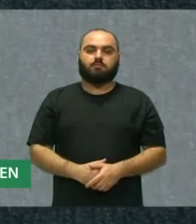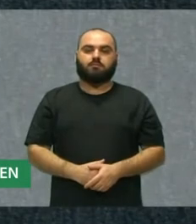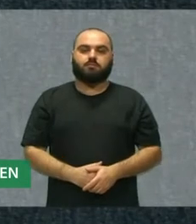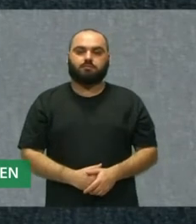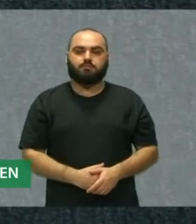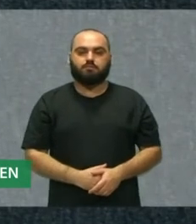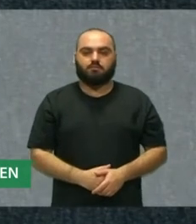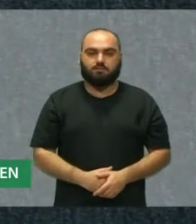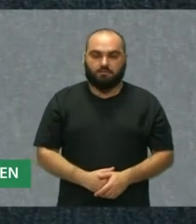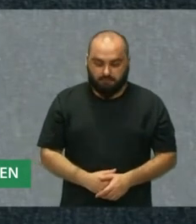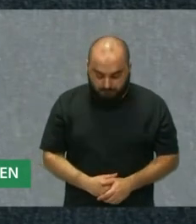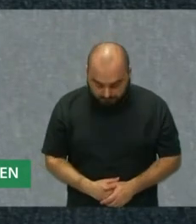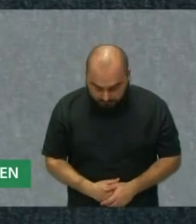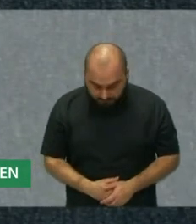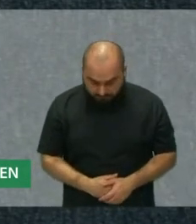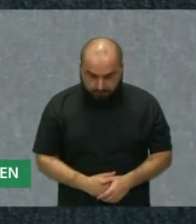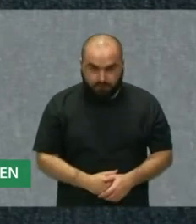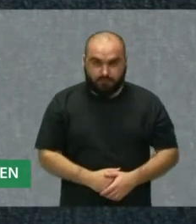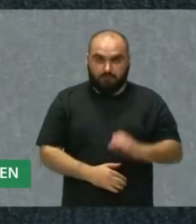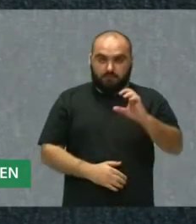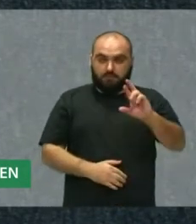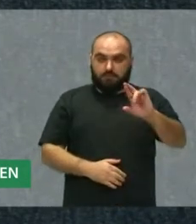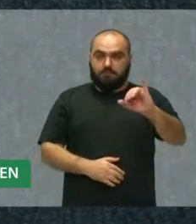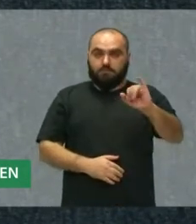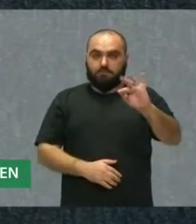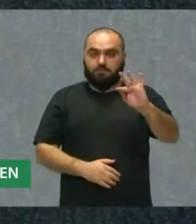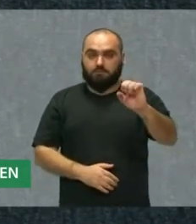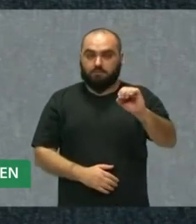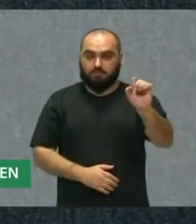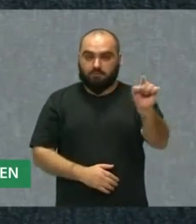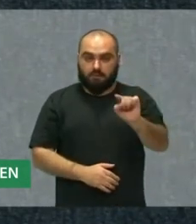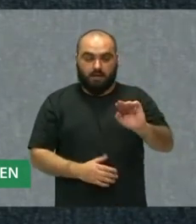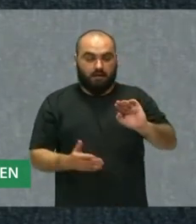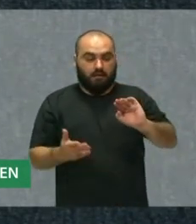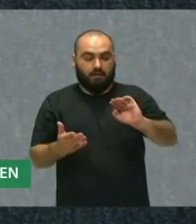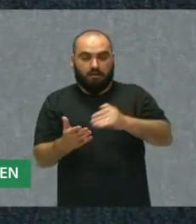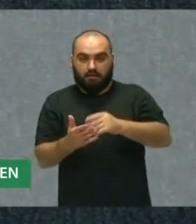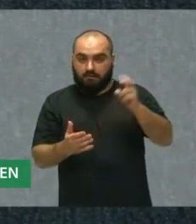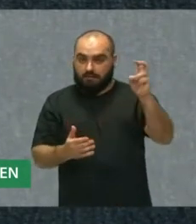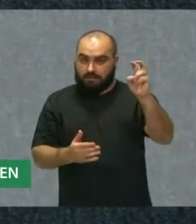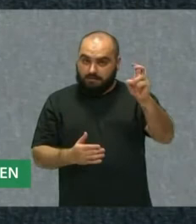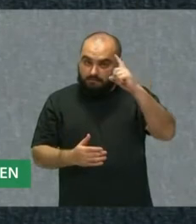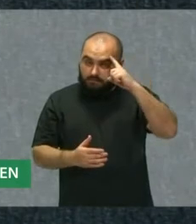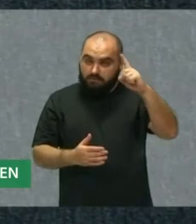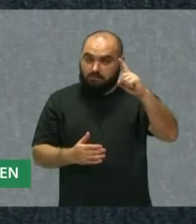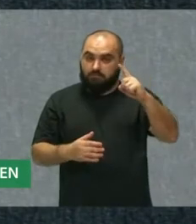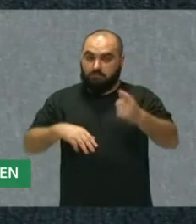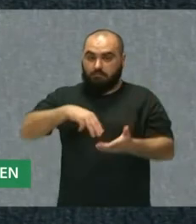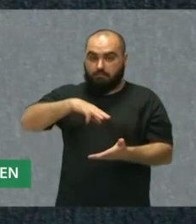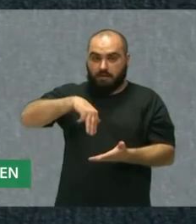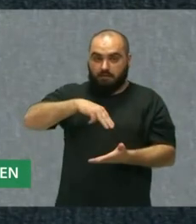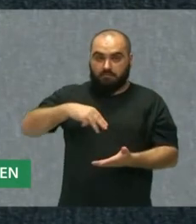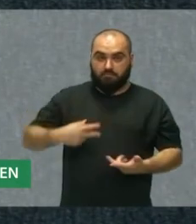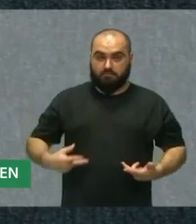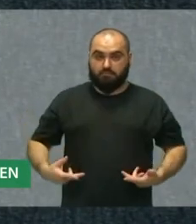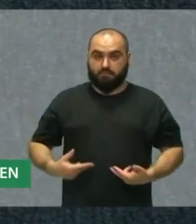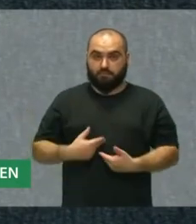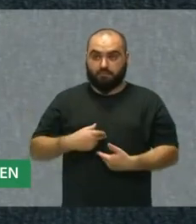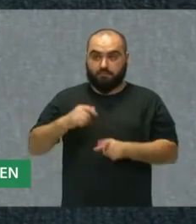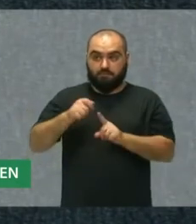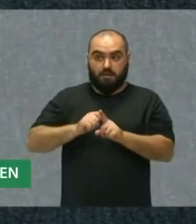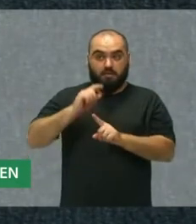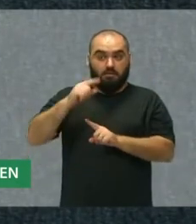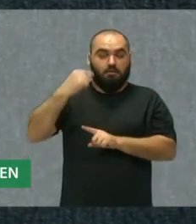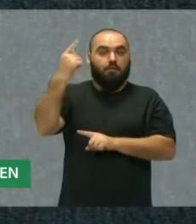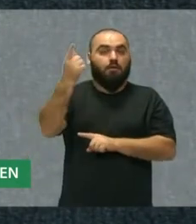considerando que a CRIFOS disponibiliza até o quinto dia útil de cada mês o mapa cirúrgico do mês subsequente,